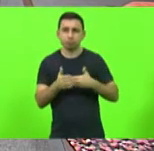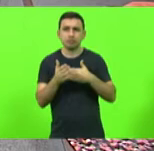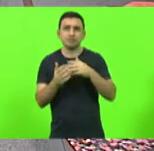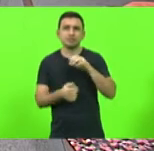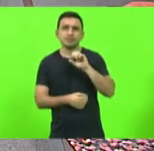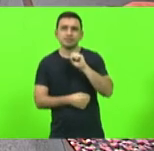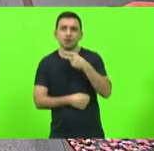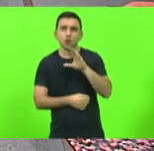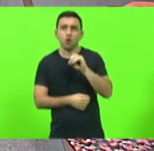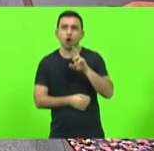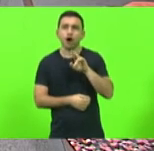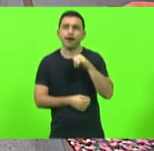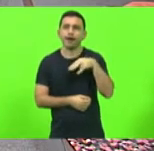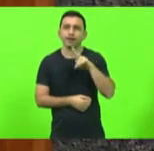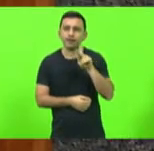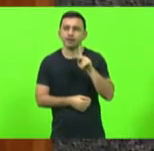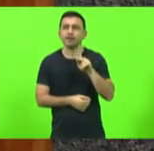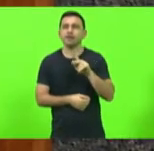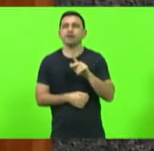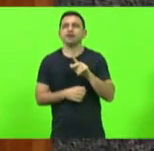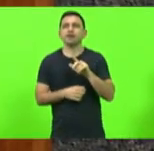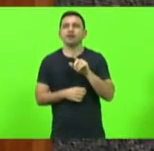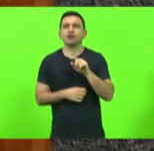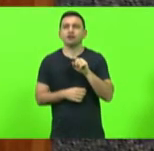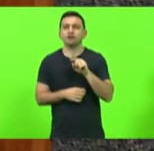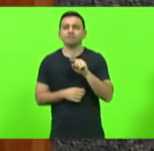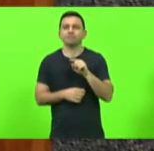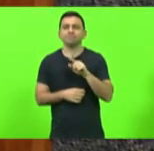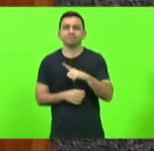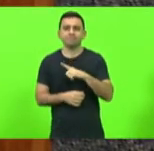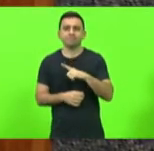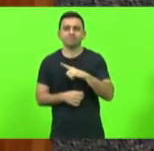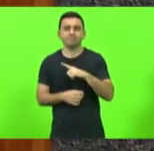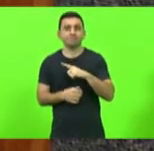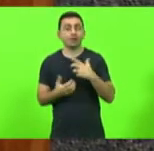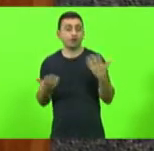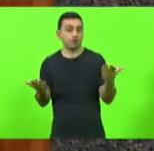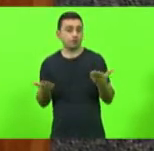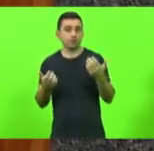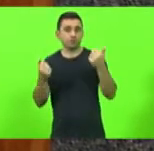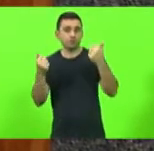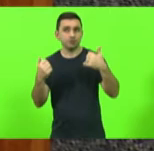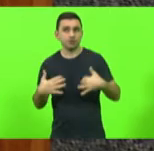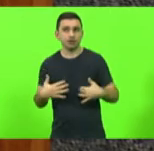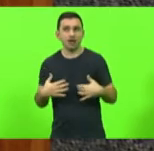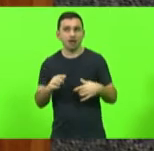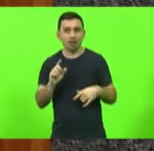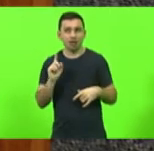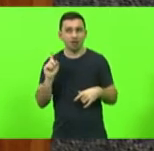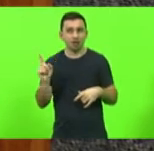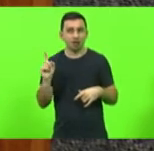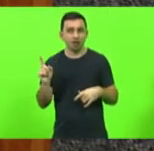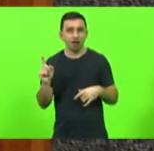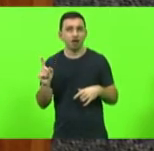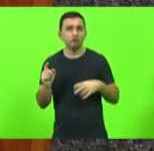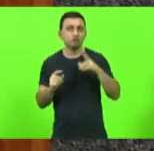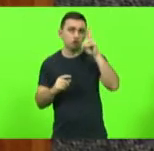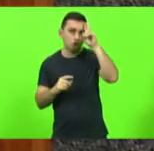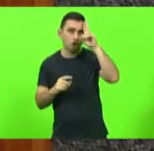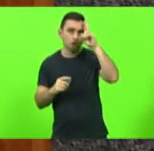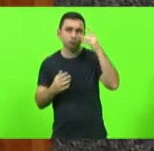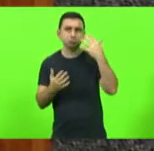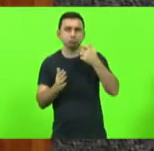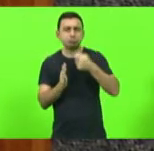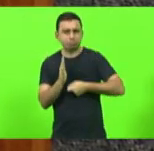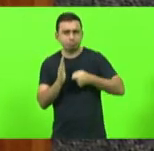Roque. Eu gostaria de dizer que a gente lá somos historicamente um povo